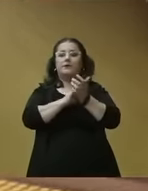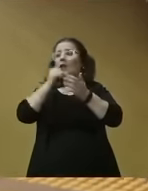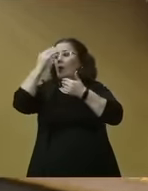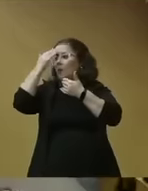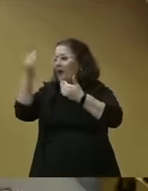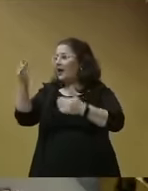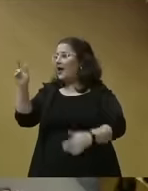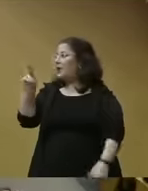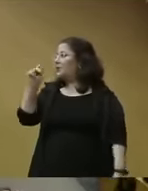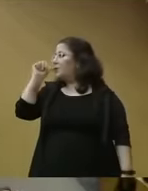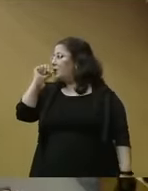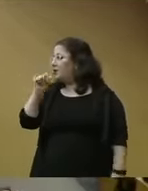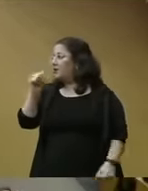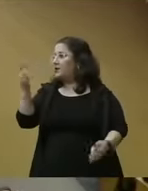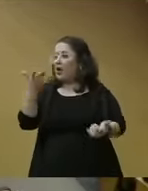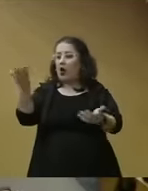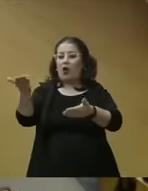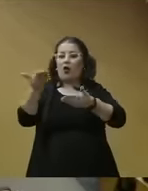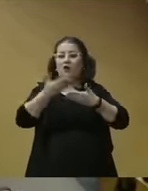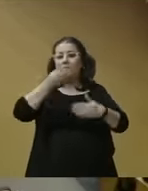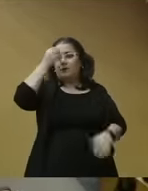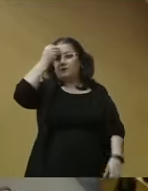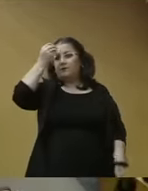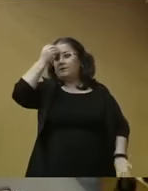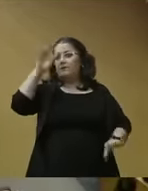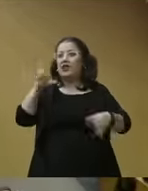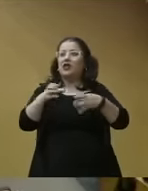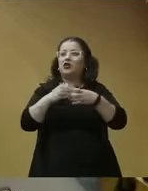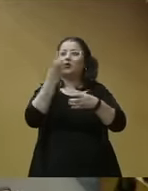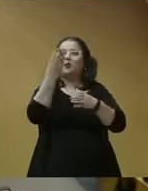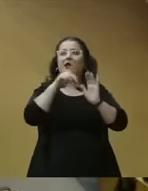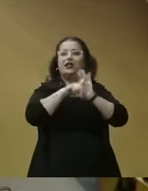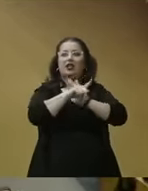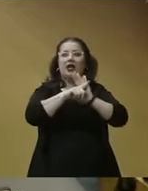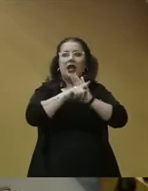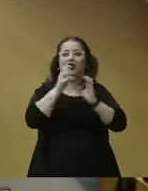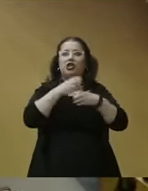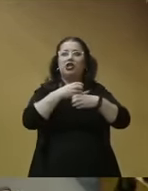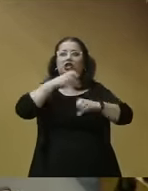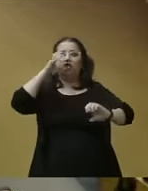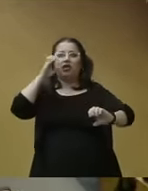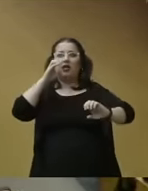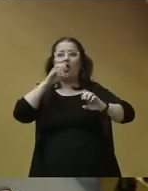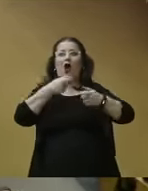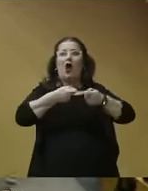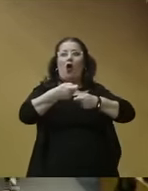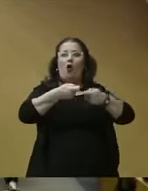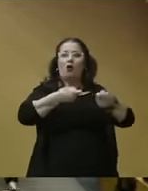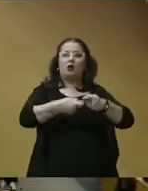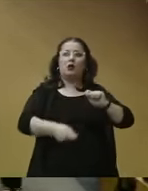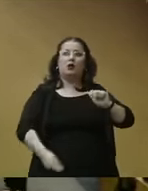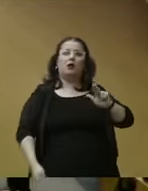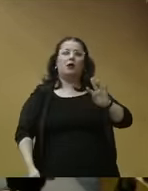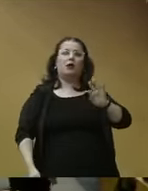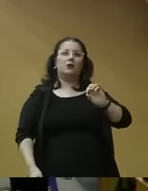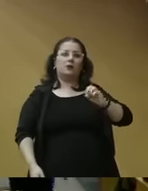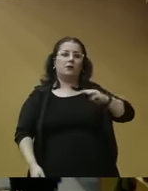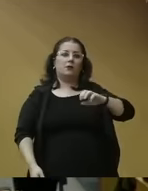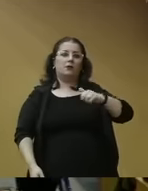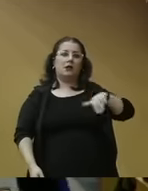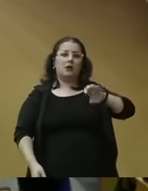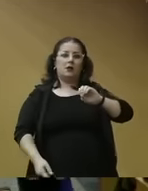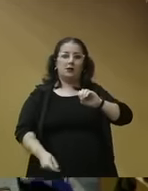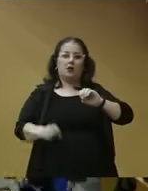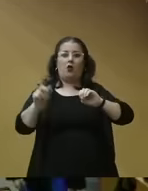Obrigada, professora. Convido para a Ninfo da turma de bacharelado em Engenharia de Controle e Automação, professor